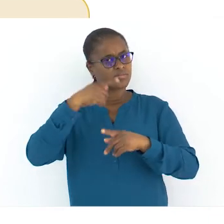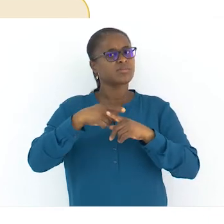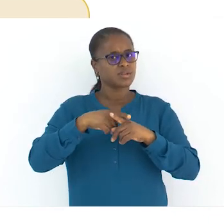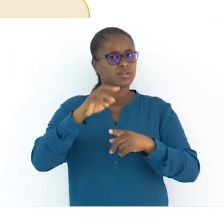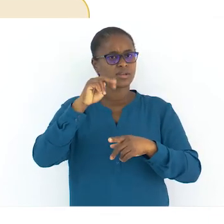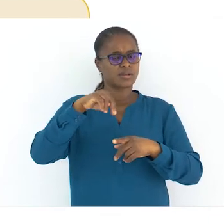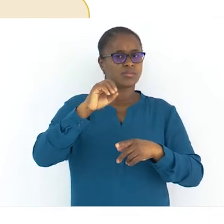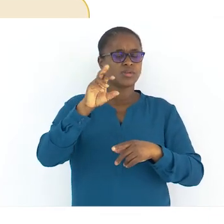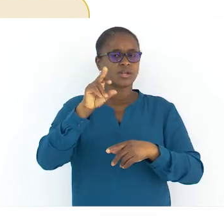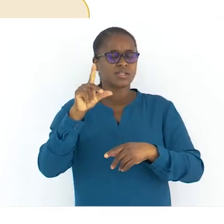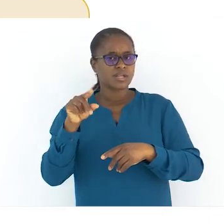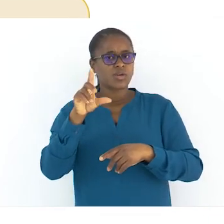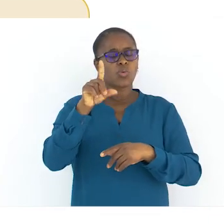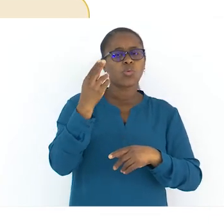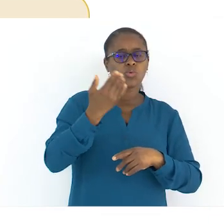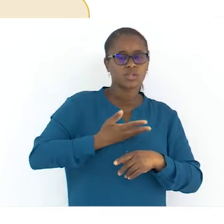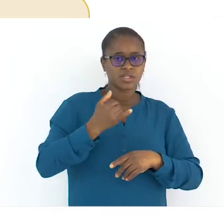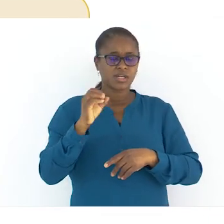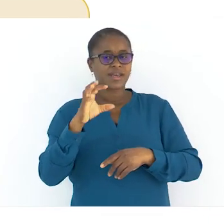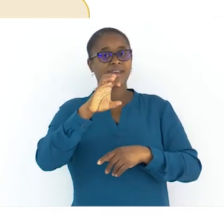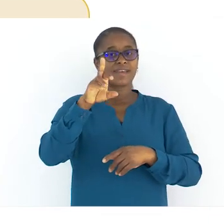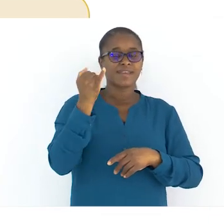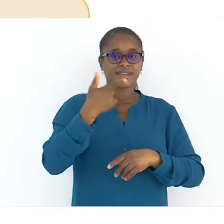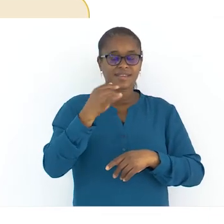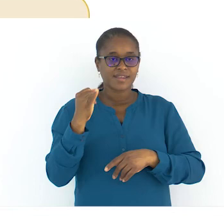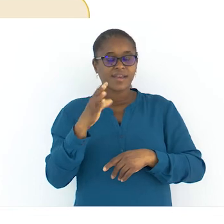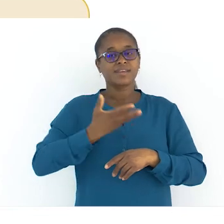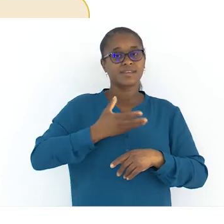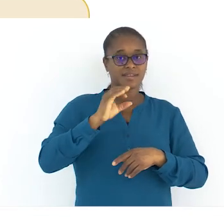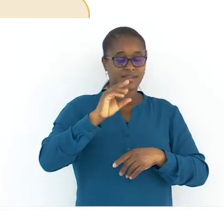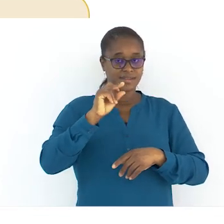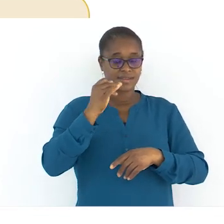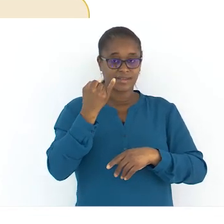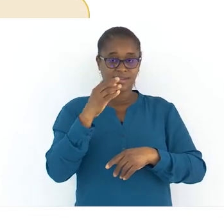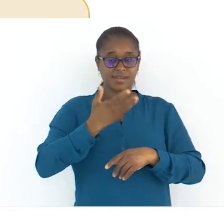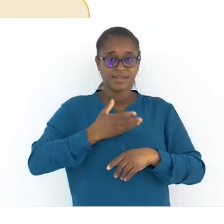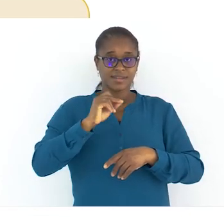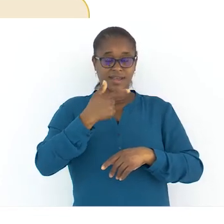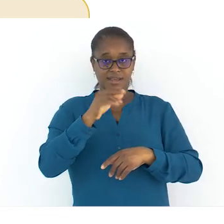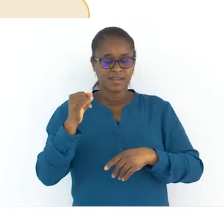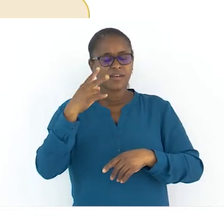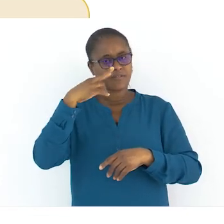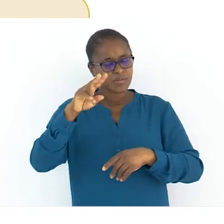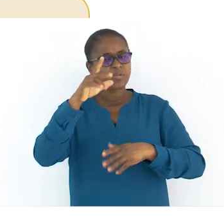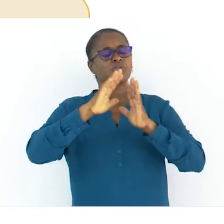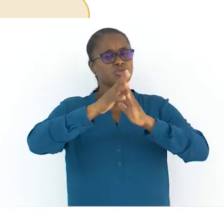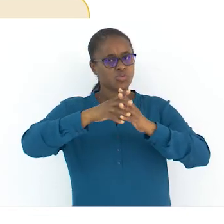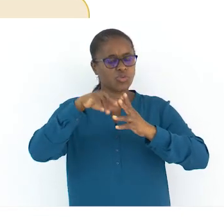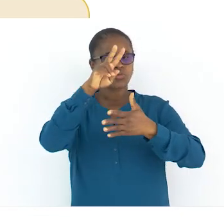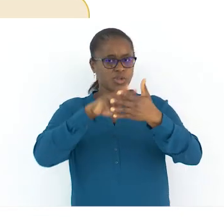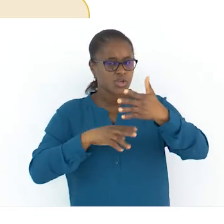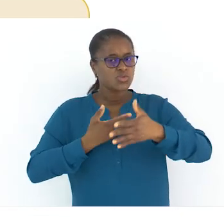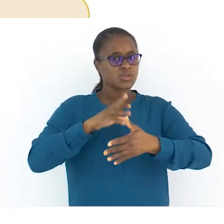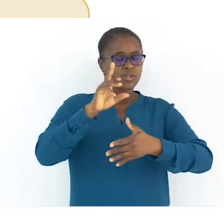lúdica, crítica, didática. Vimos também a estrutura do texto dramático, neste caso contém atos e